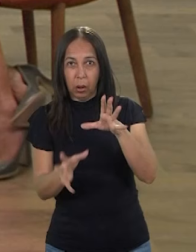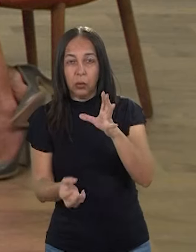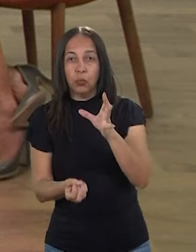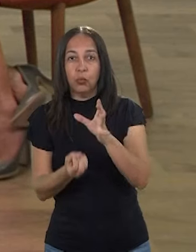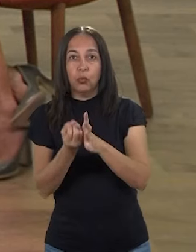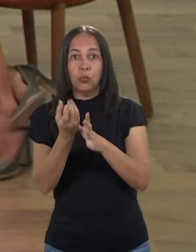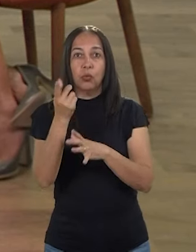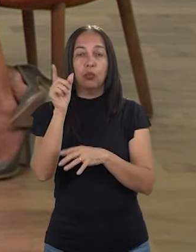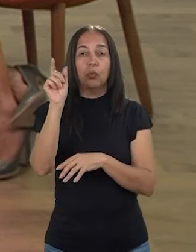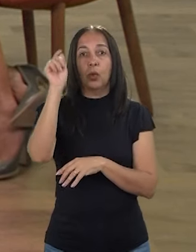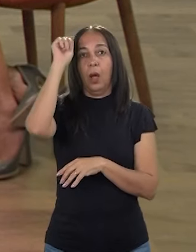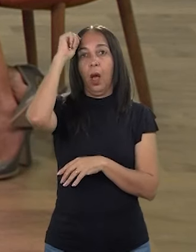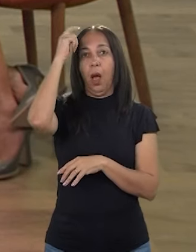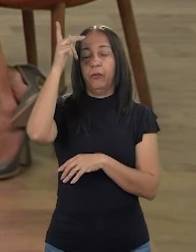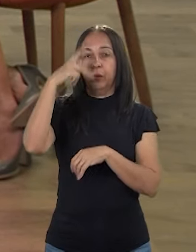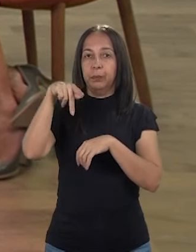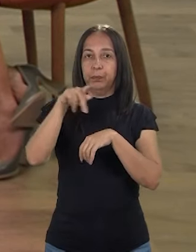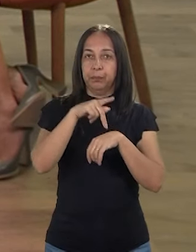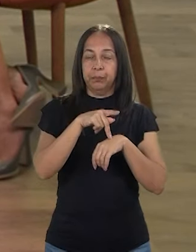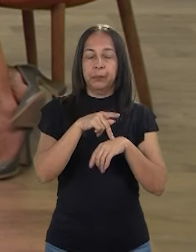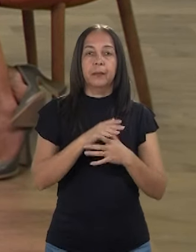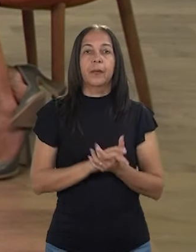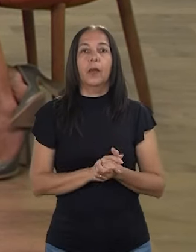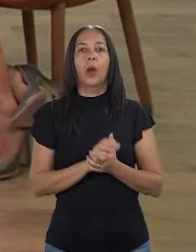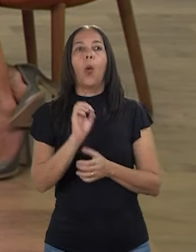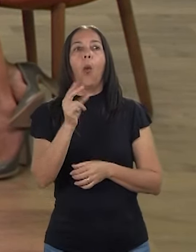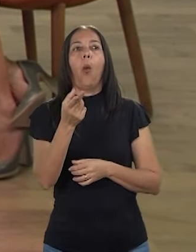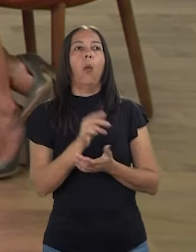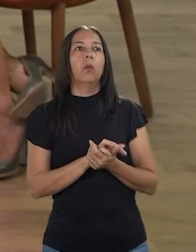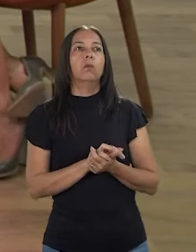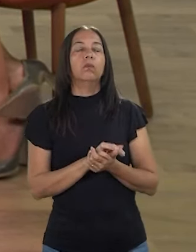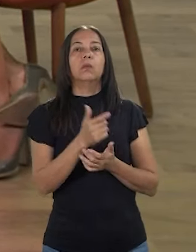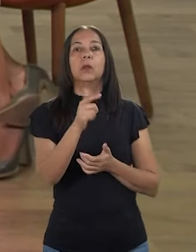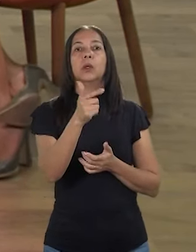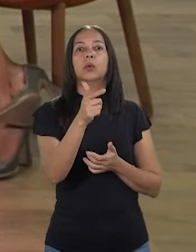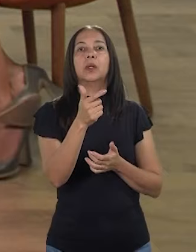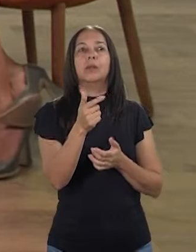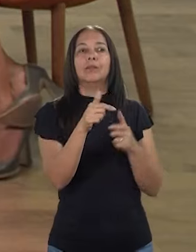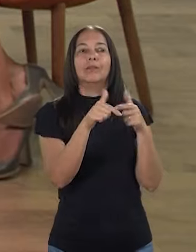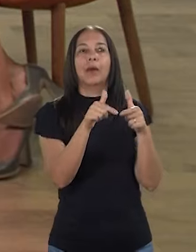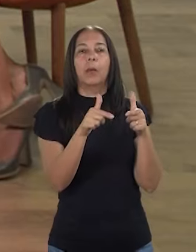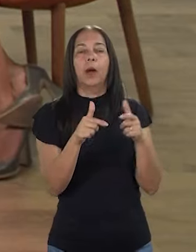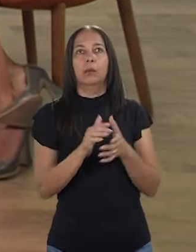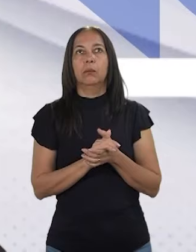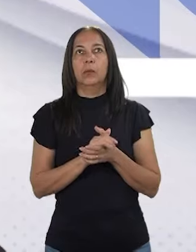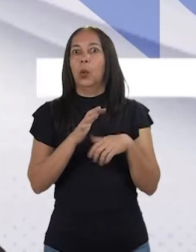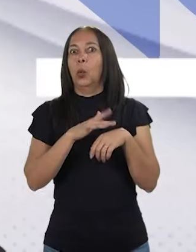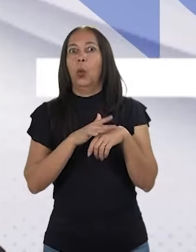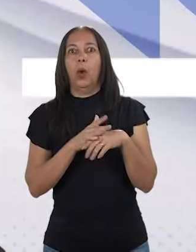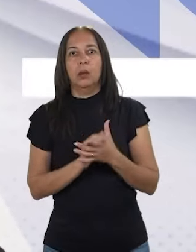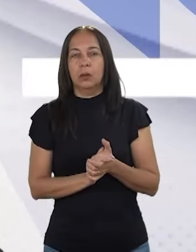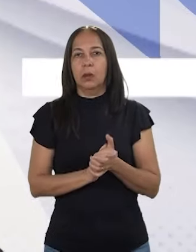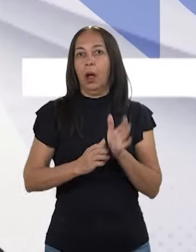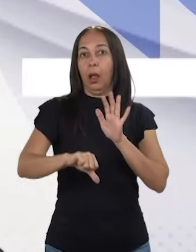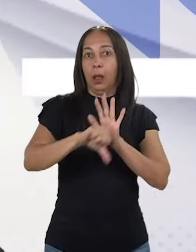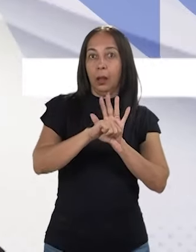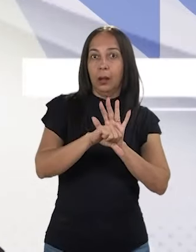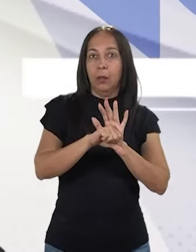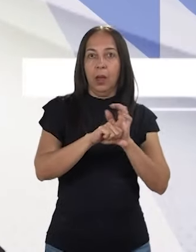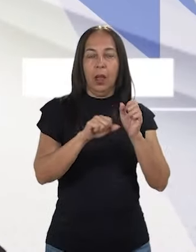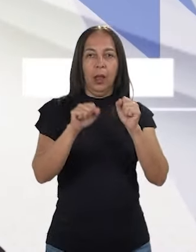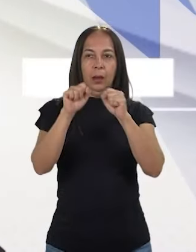de África ou se você procura eh desemprego doença criminalidade a o sistema